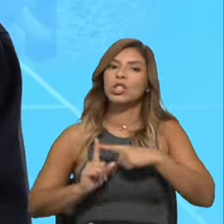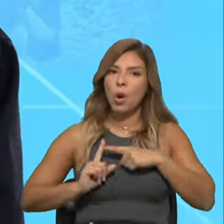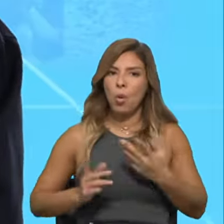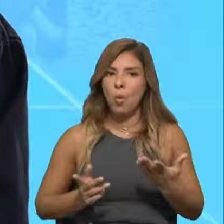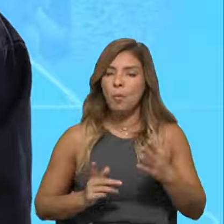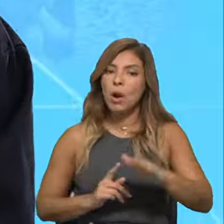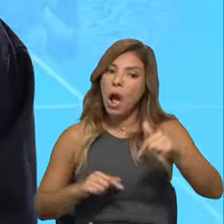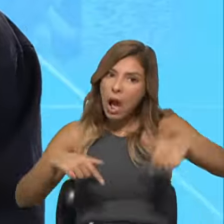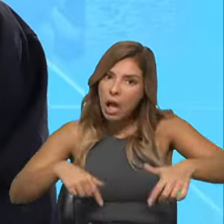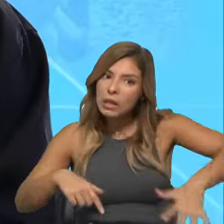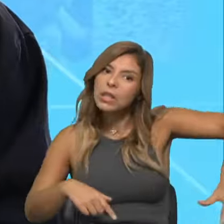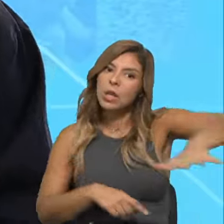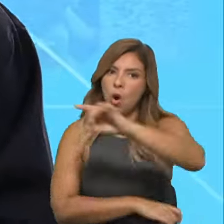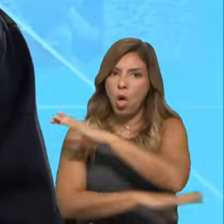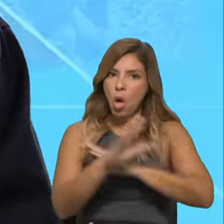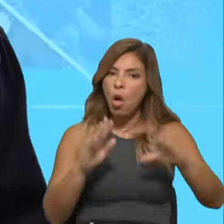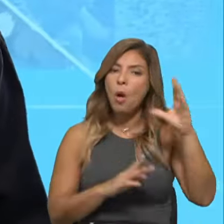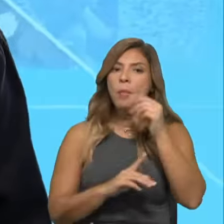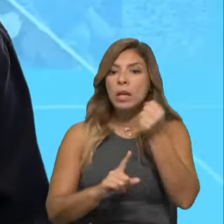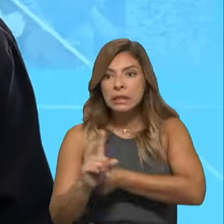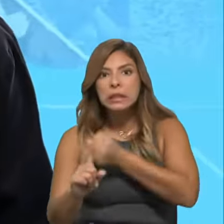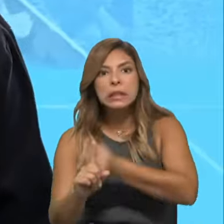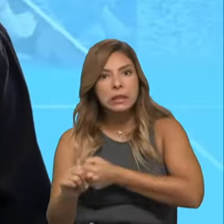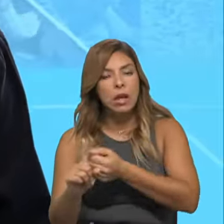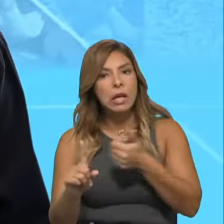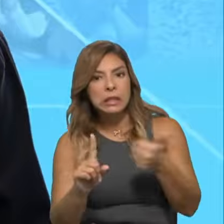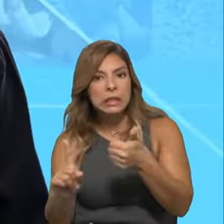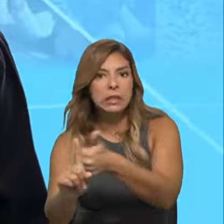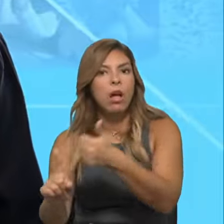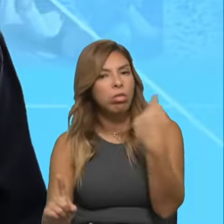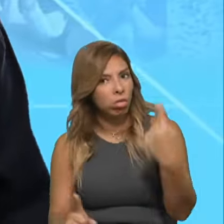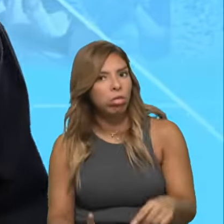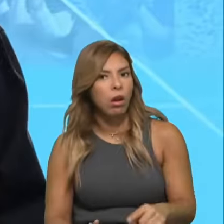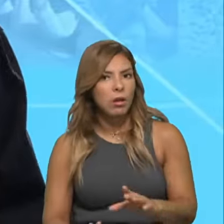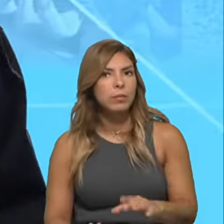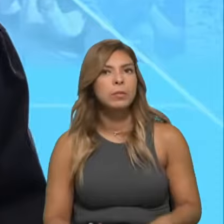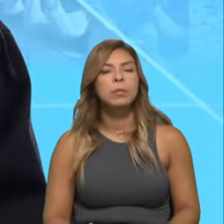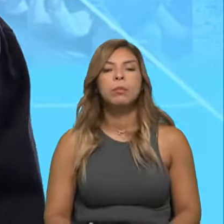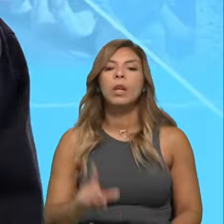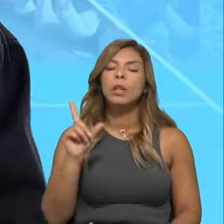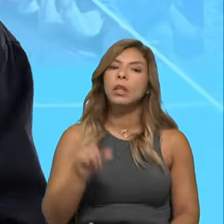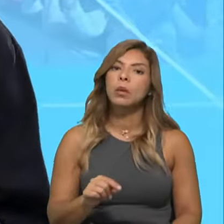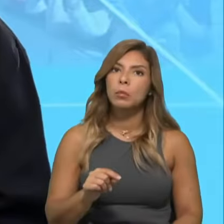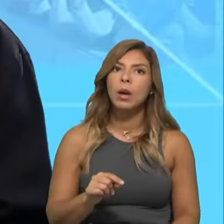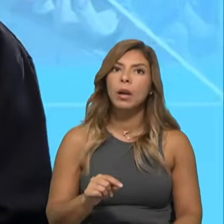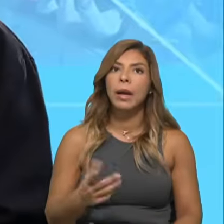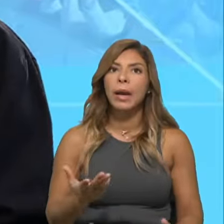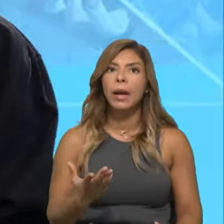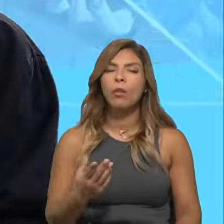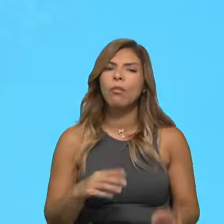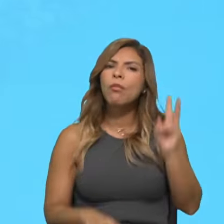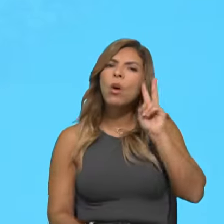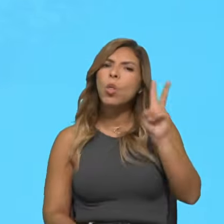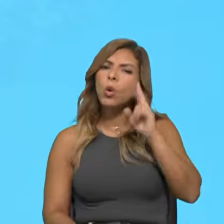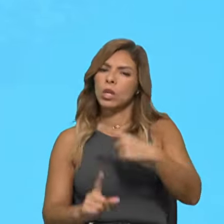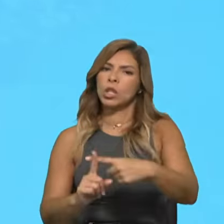também aqui existe alguma pressão, e depois existe, para referir o que estava no enunciado da pergunta, no fundo a questão dos valores cristãos.